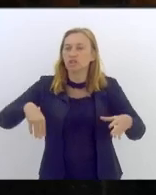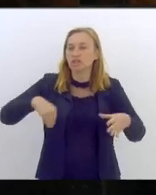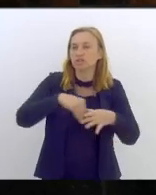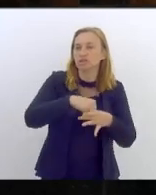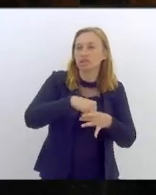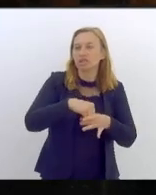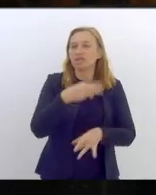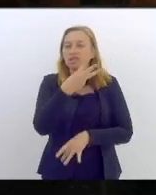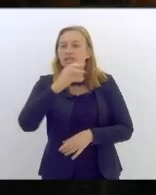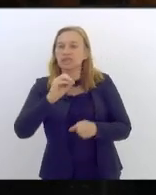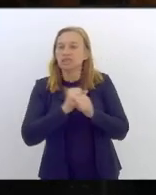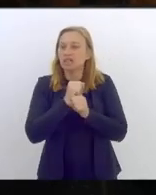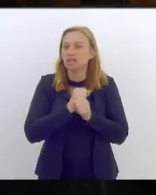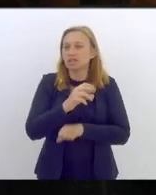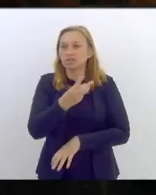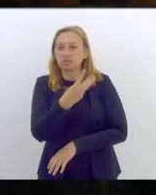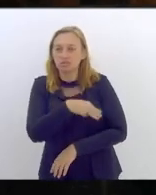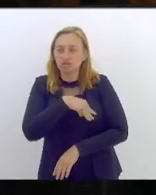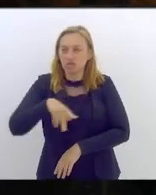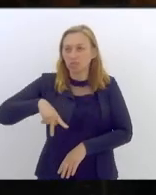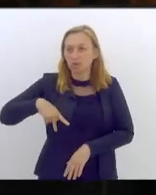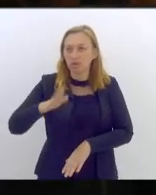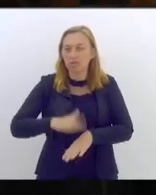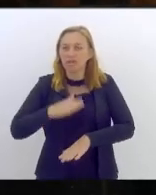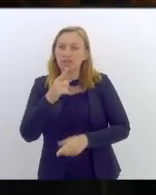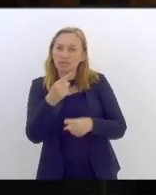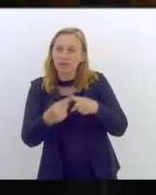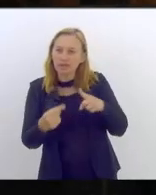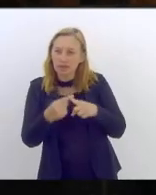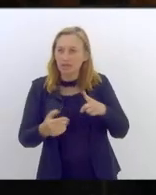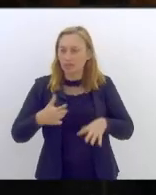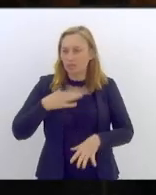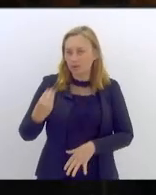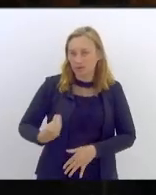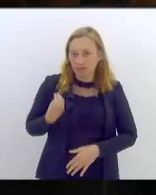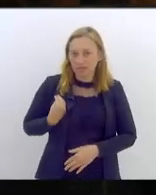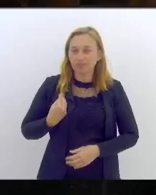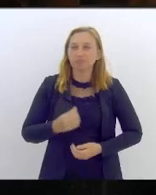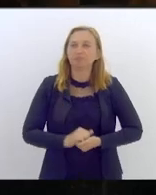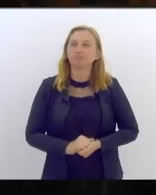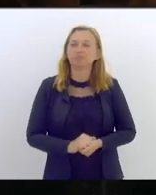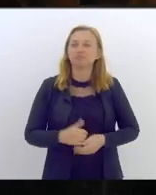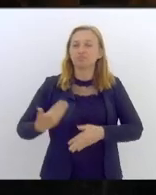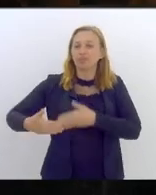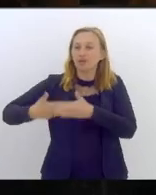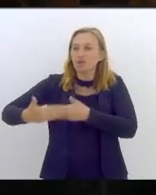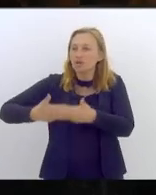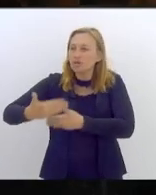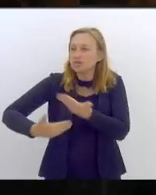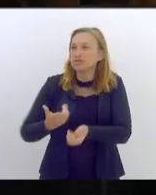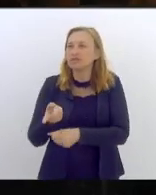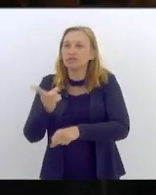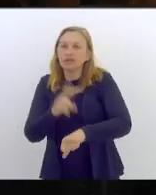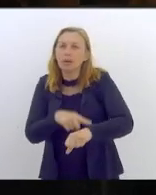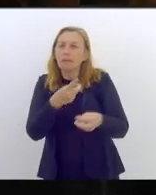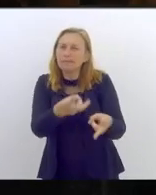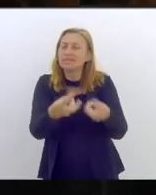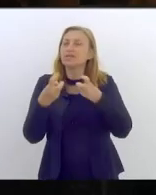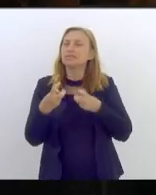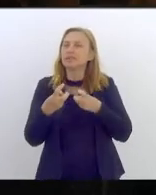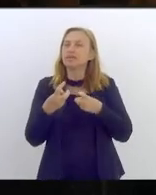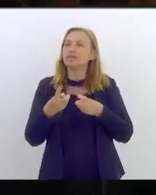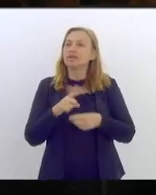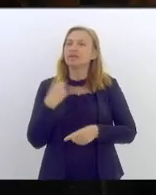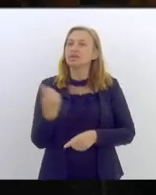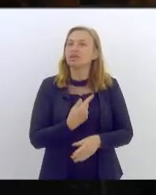portanto do Ministério Público já passei mais da metade da minha vida e ao longo de todo esse tempo percebi que